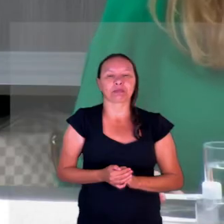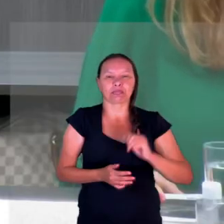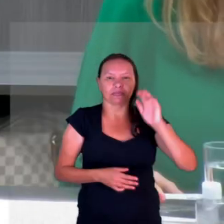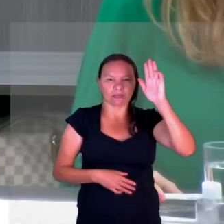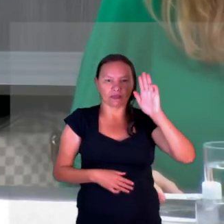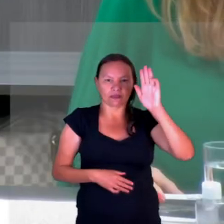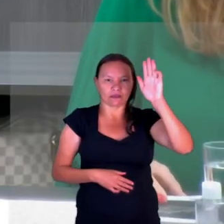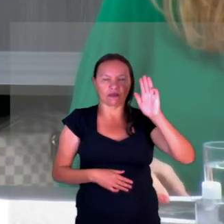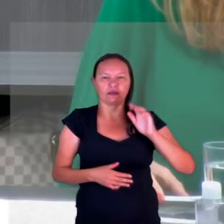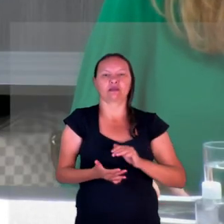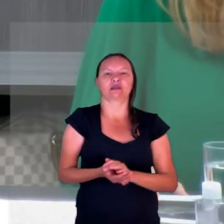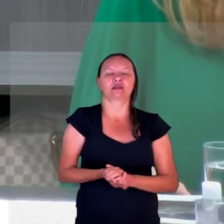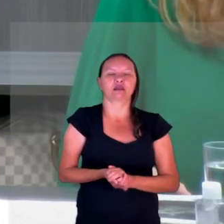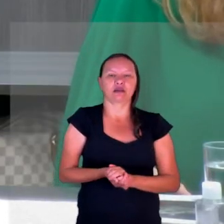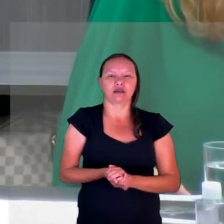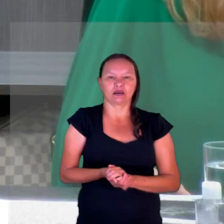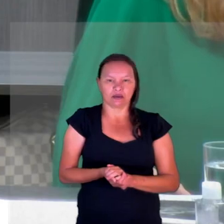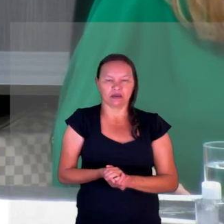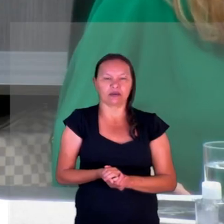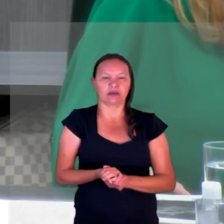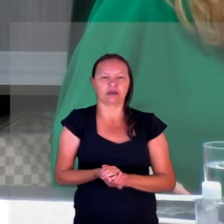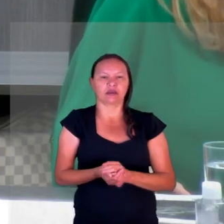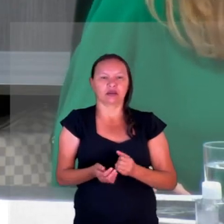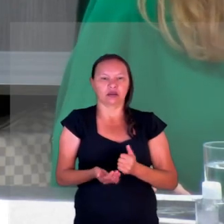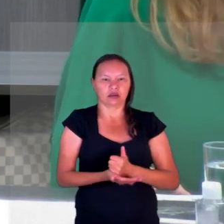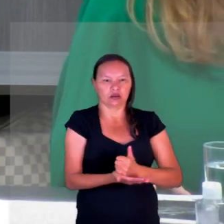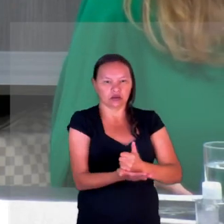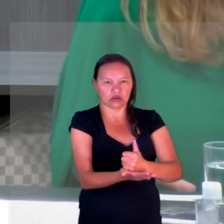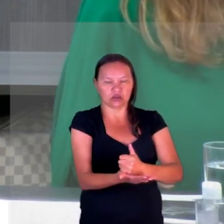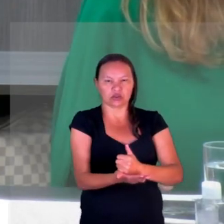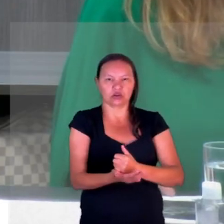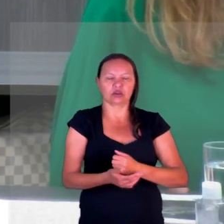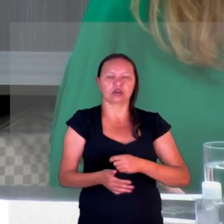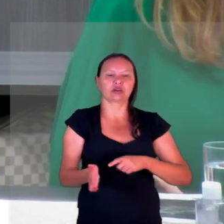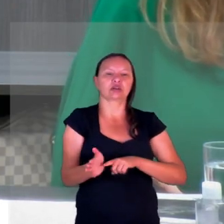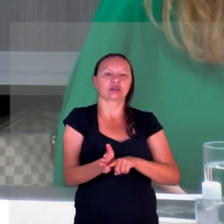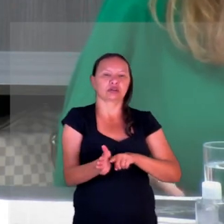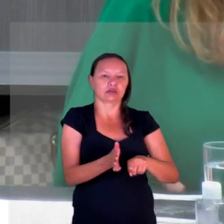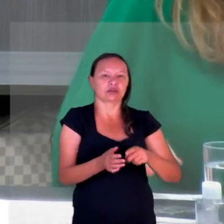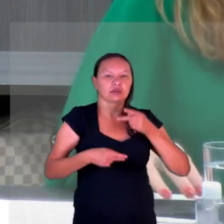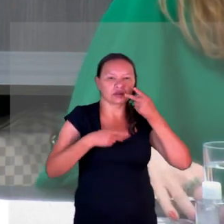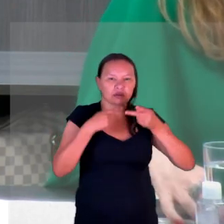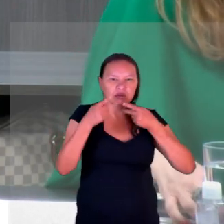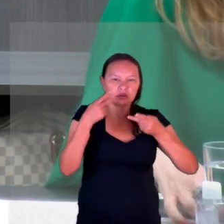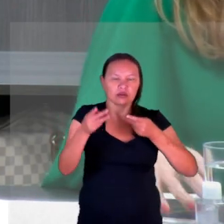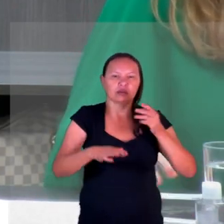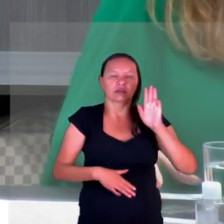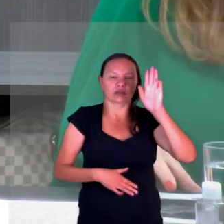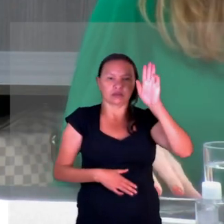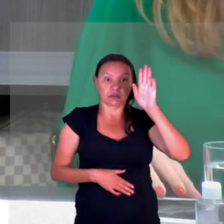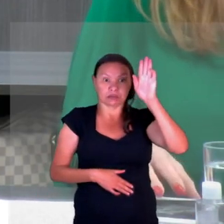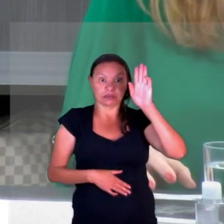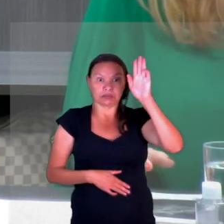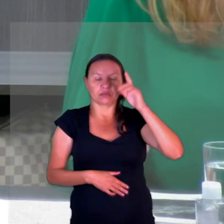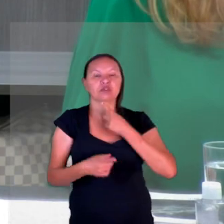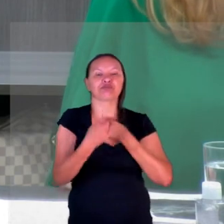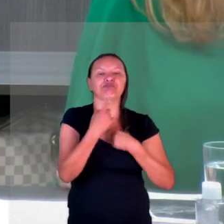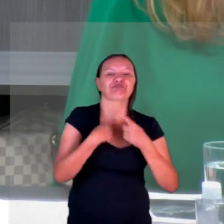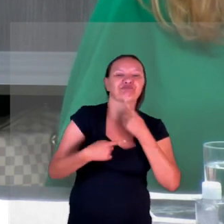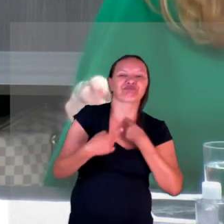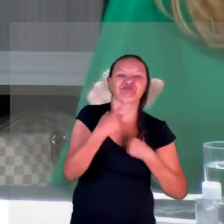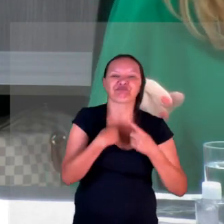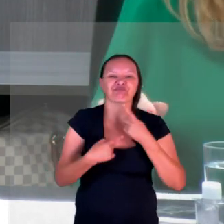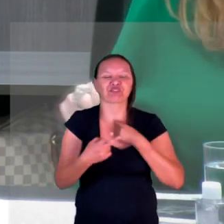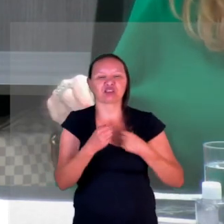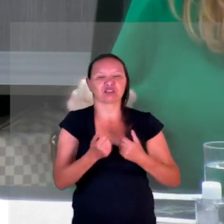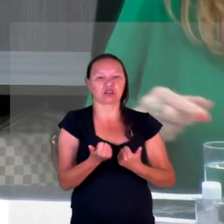levantar a mãozinha já procura agora ajuda Porque durante as falas vai surgindo as dúvidas e as pessoas vão levantando a mão e a equipe de apoio